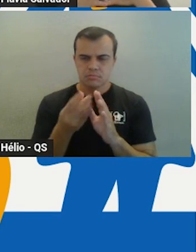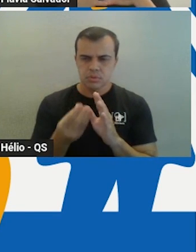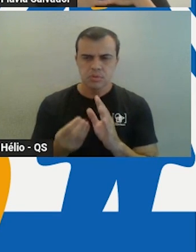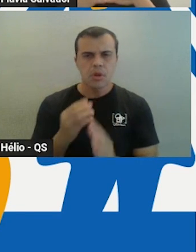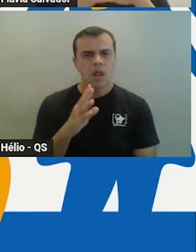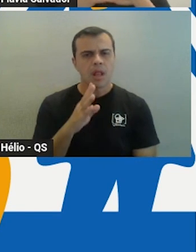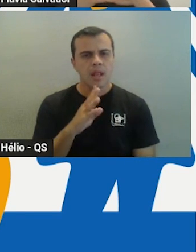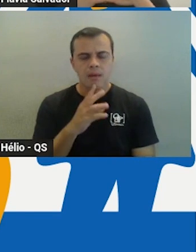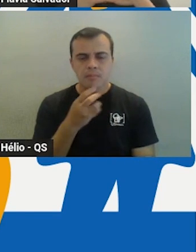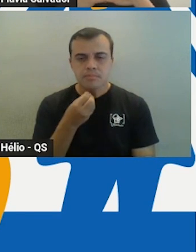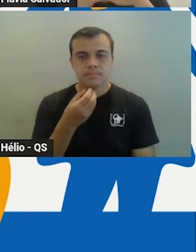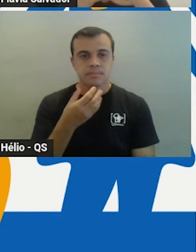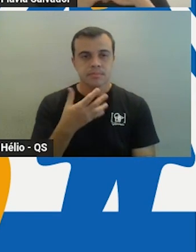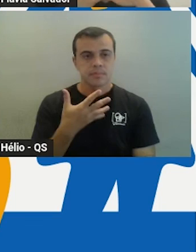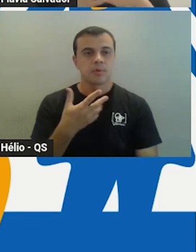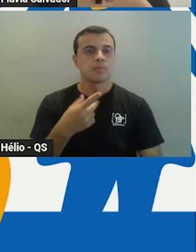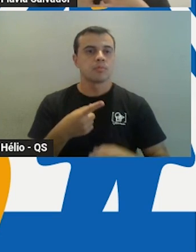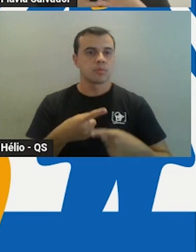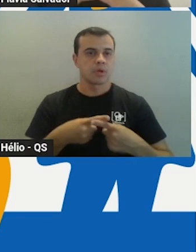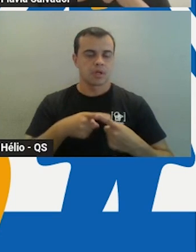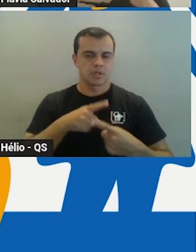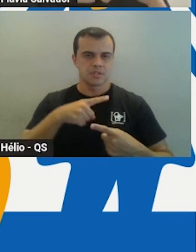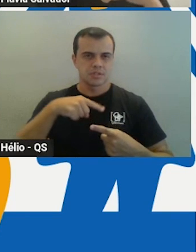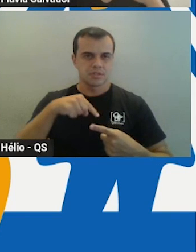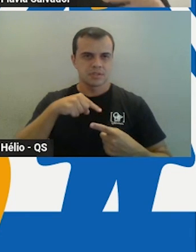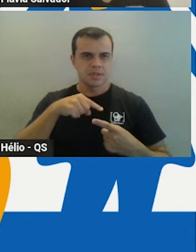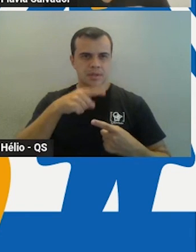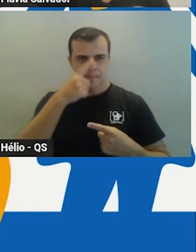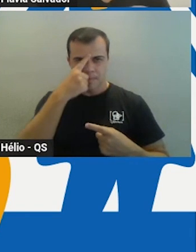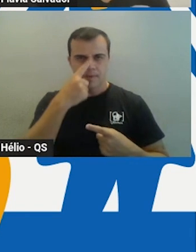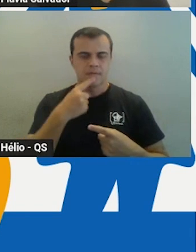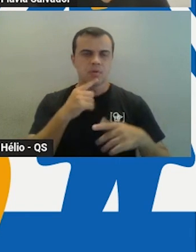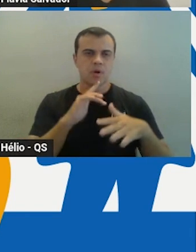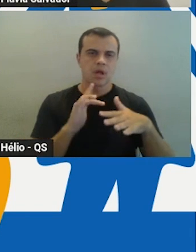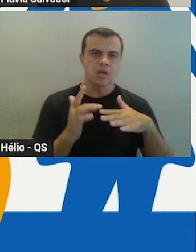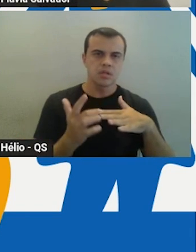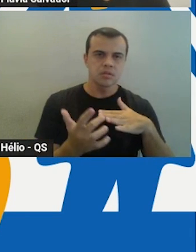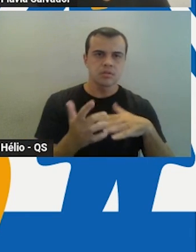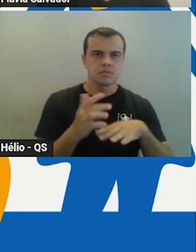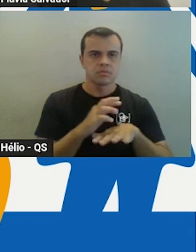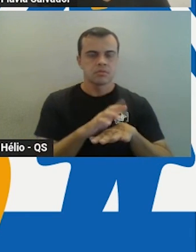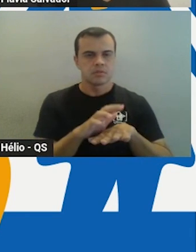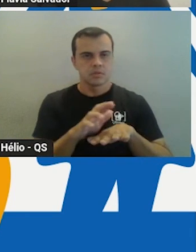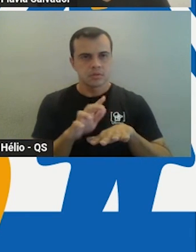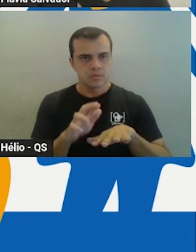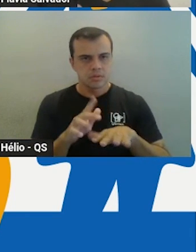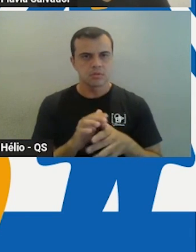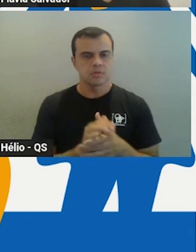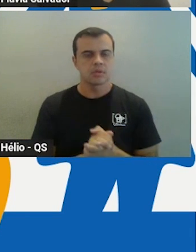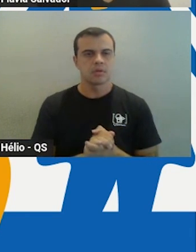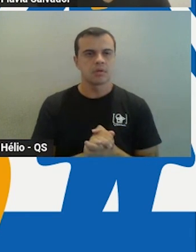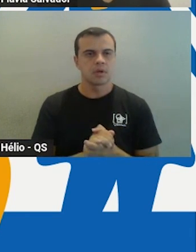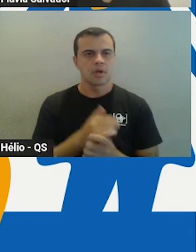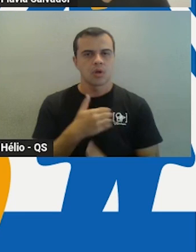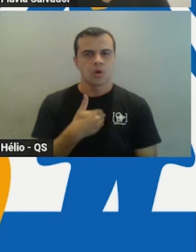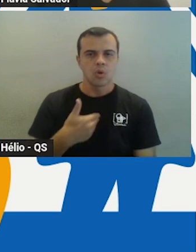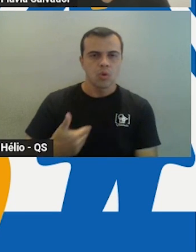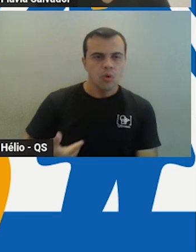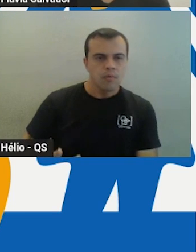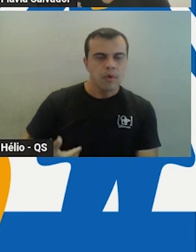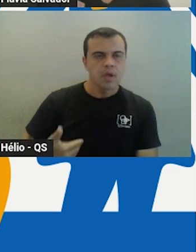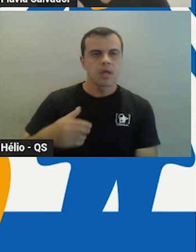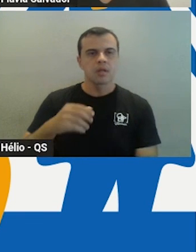interessante, inclusive quando a gente segue perfis de redes sociais mesmo, do governo federal,